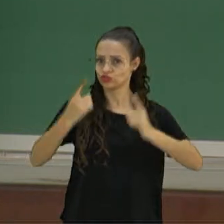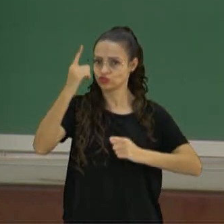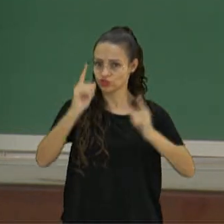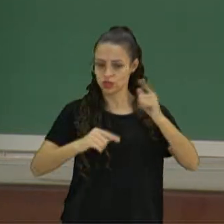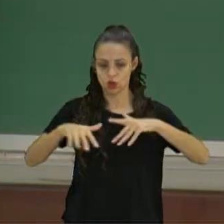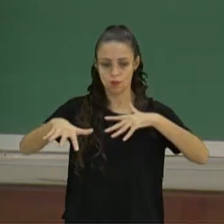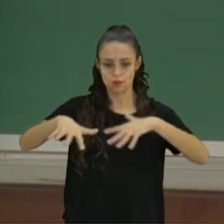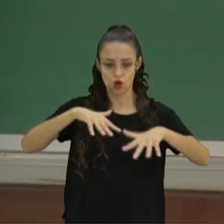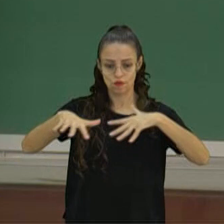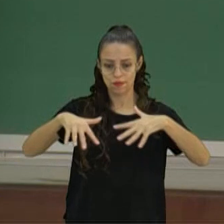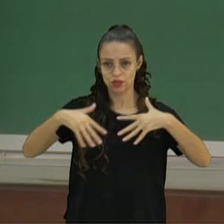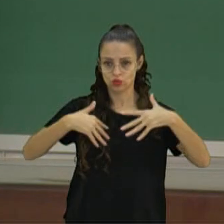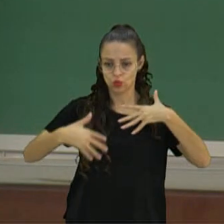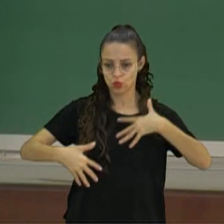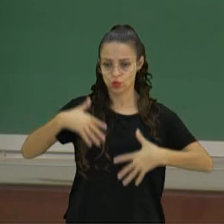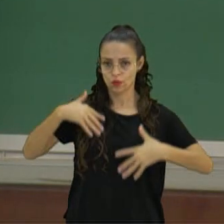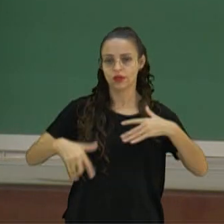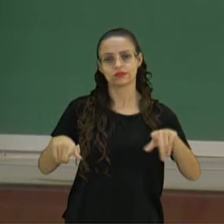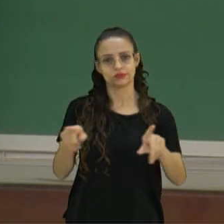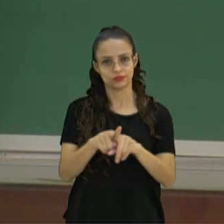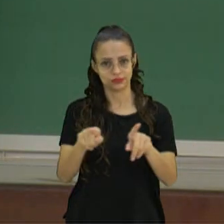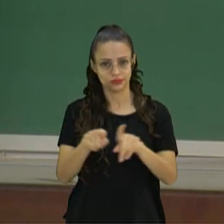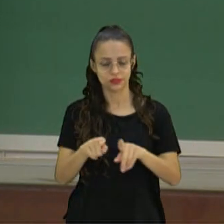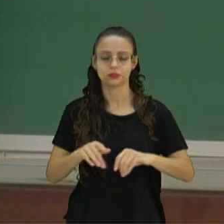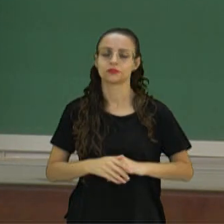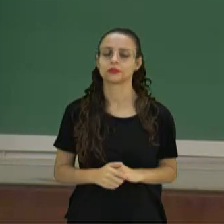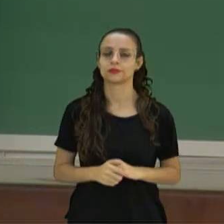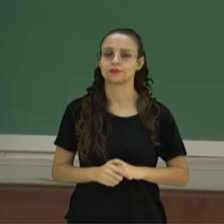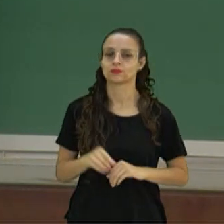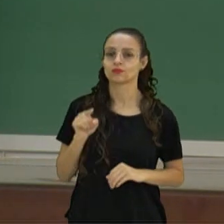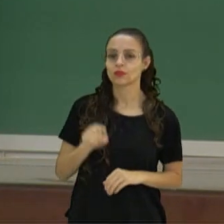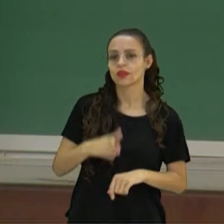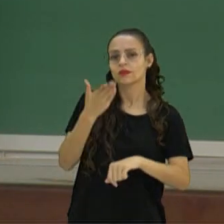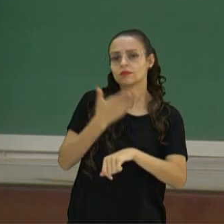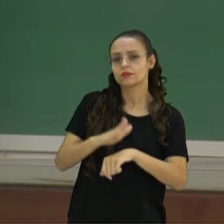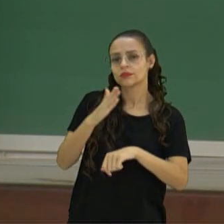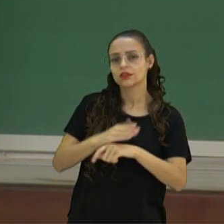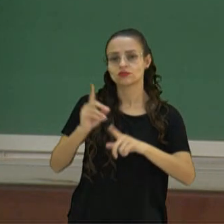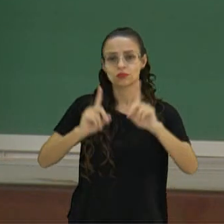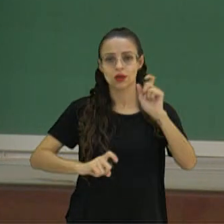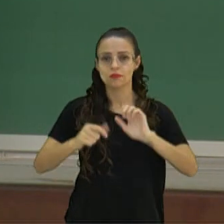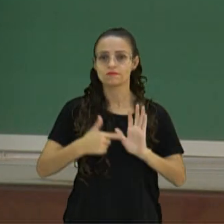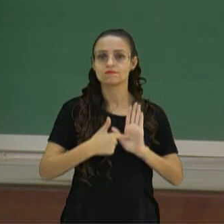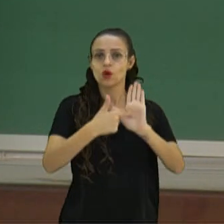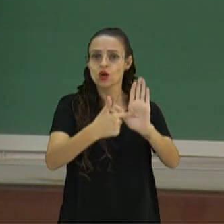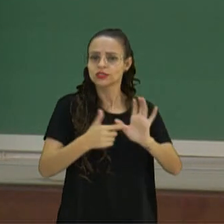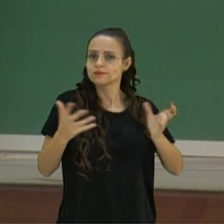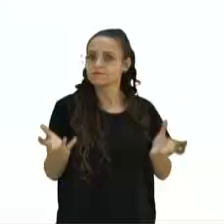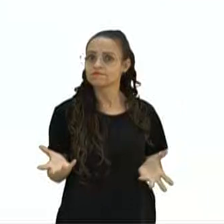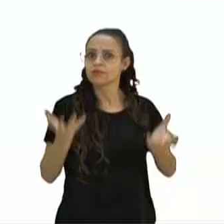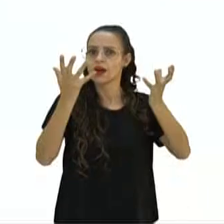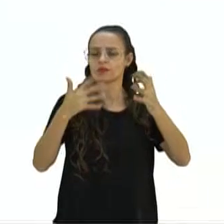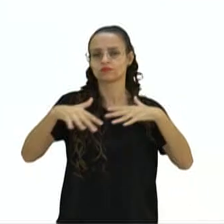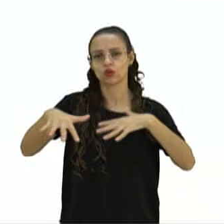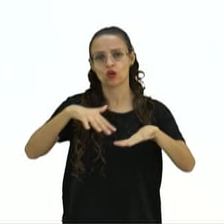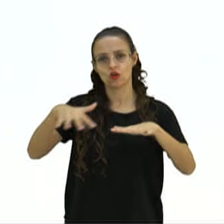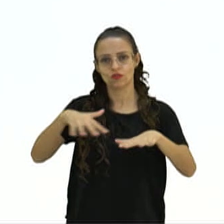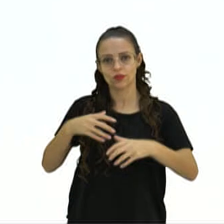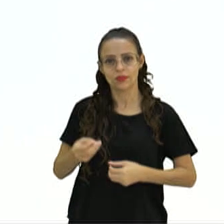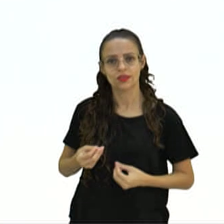de movimentos corporais. Então, as atividades expressivas enfatizam o movimento para inspirar vivências